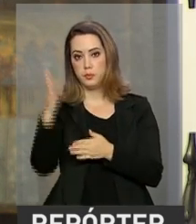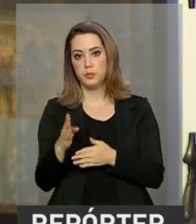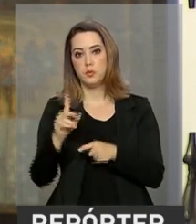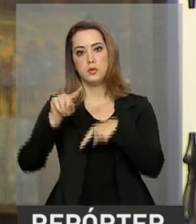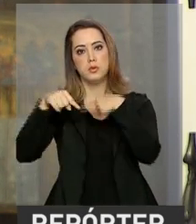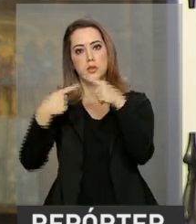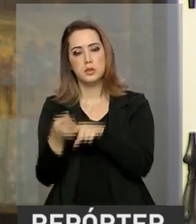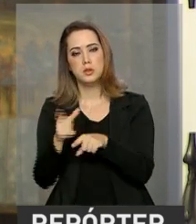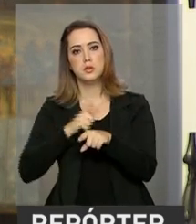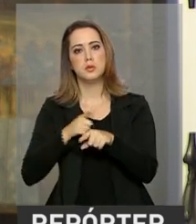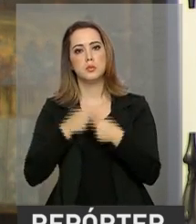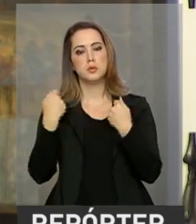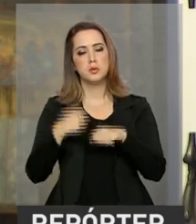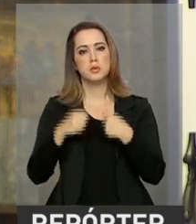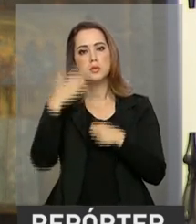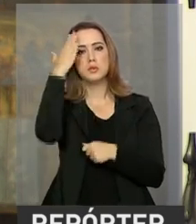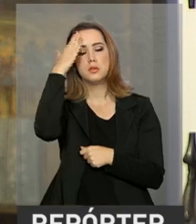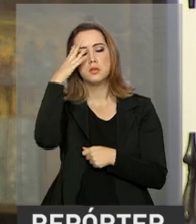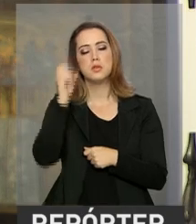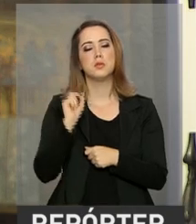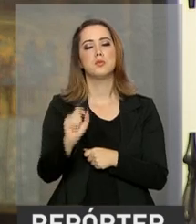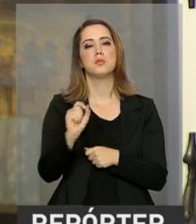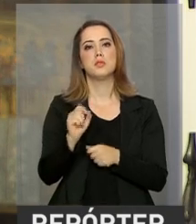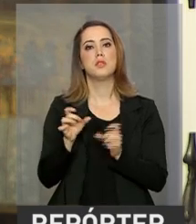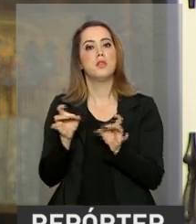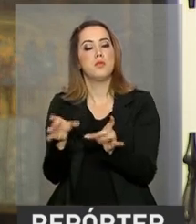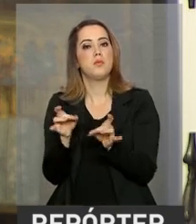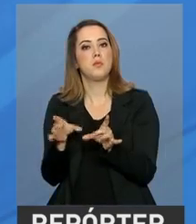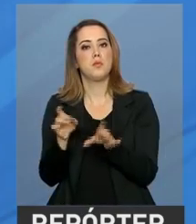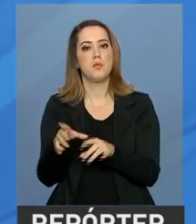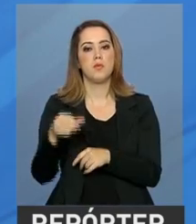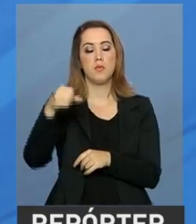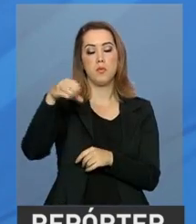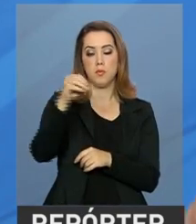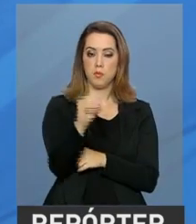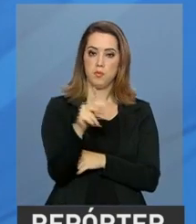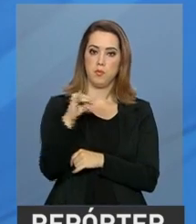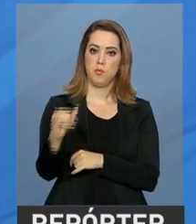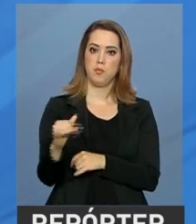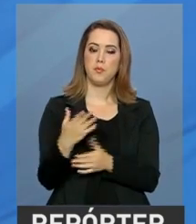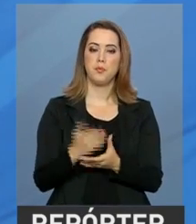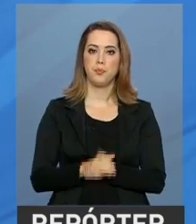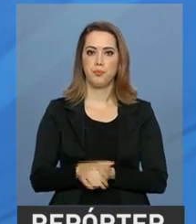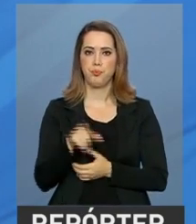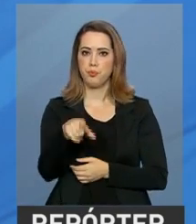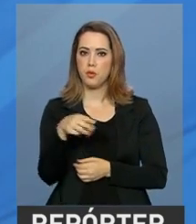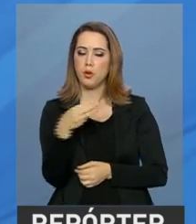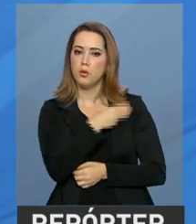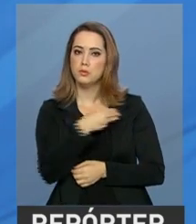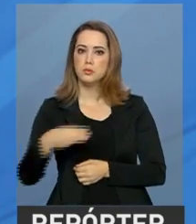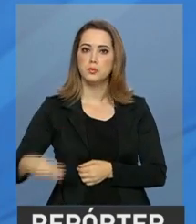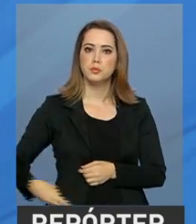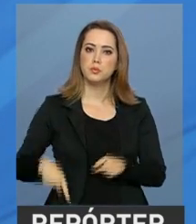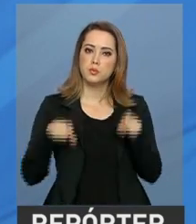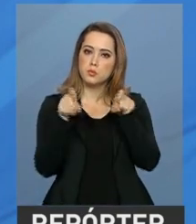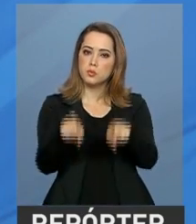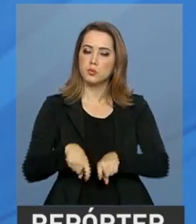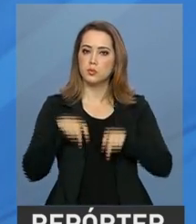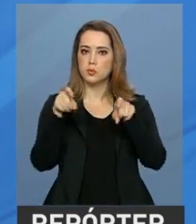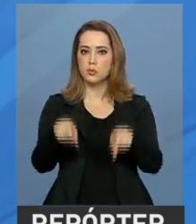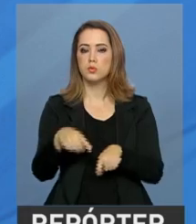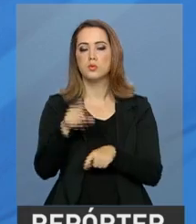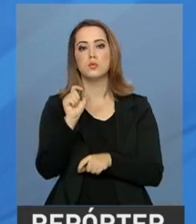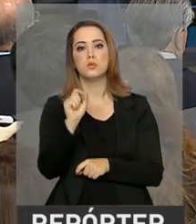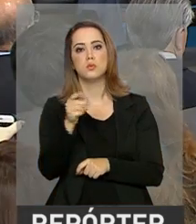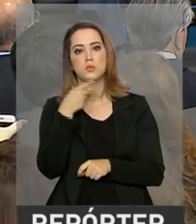os frigoríficos para vendas em até 90 dias. O ministro da Agricultura disse que o acordo que padroniza o sistema